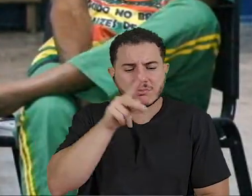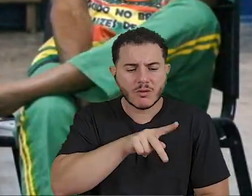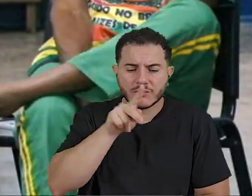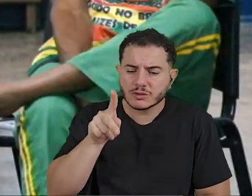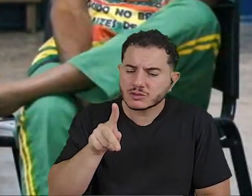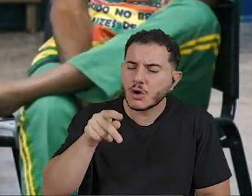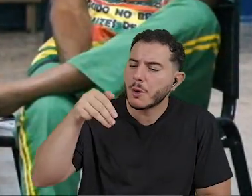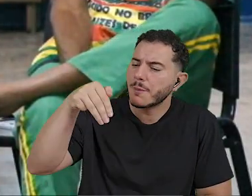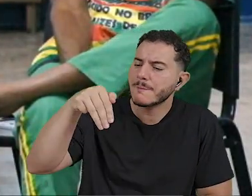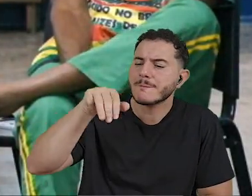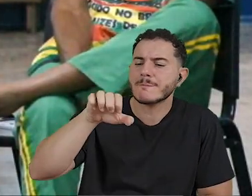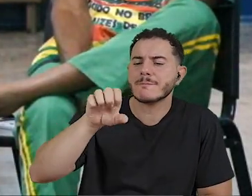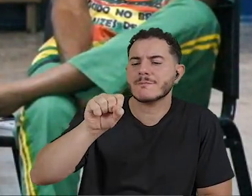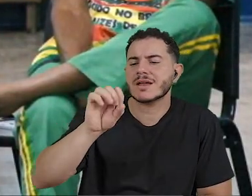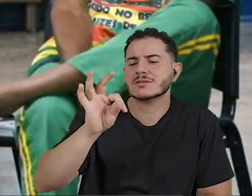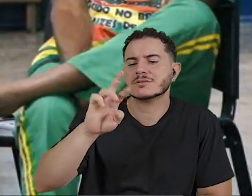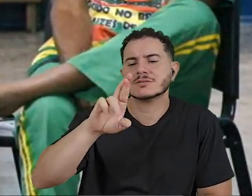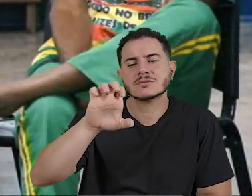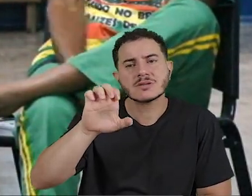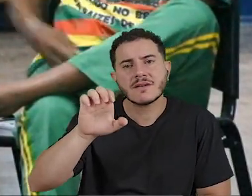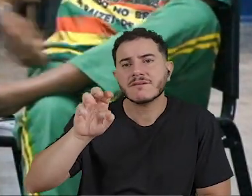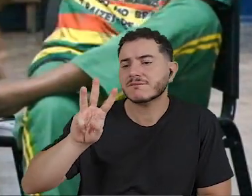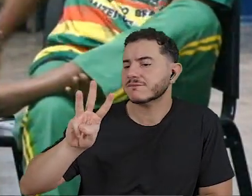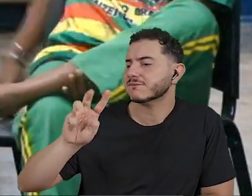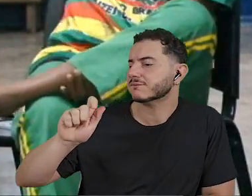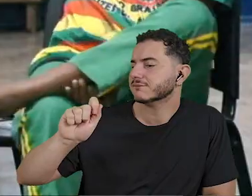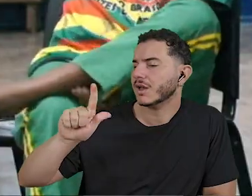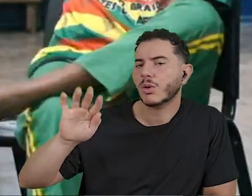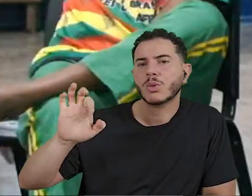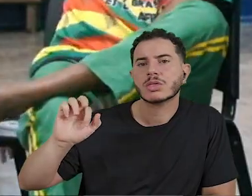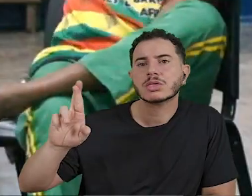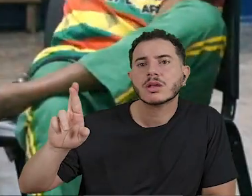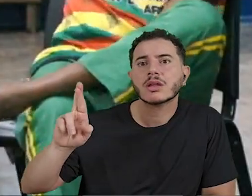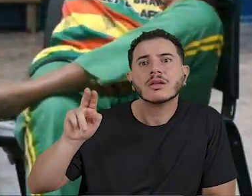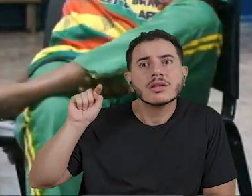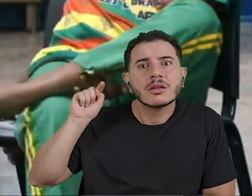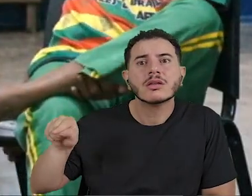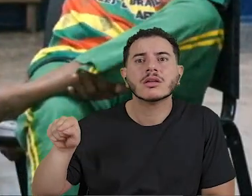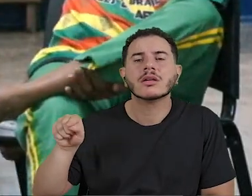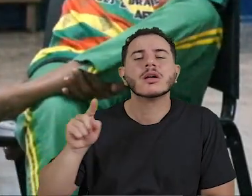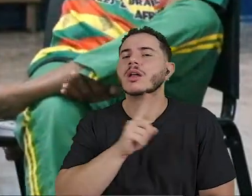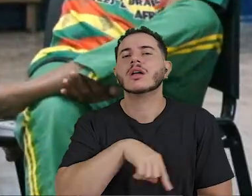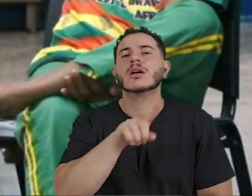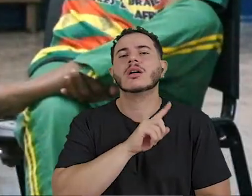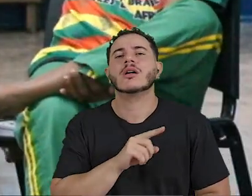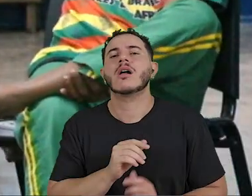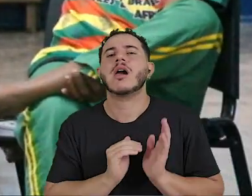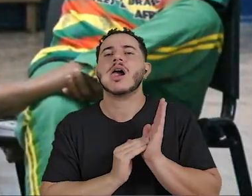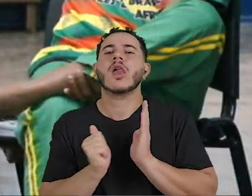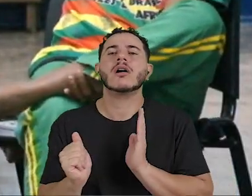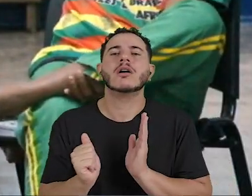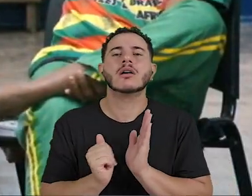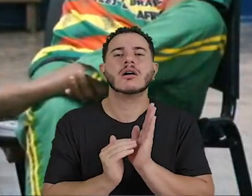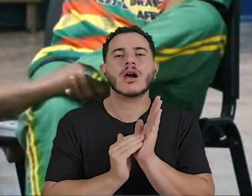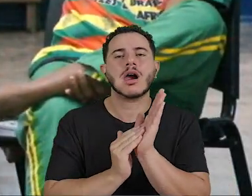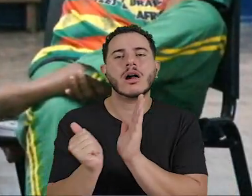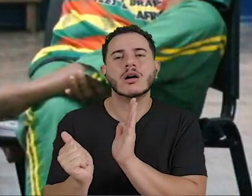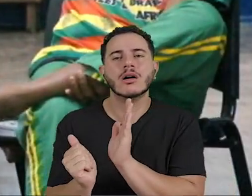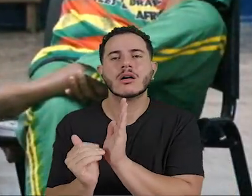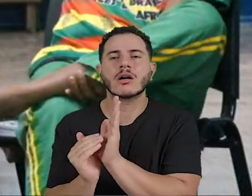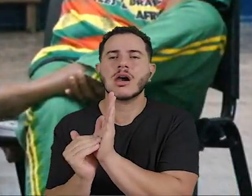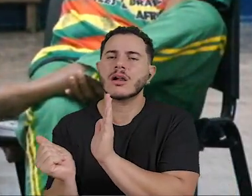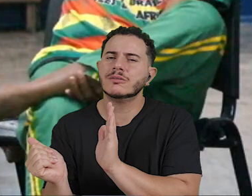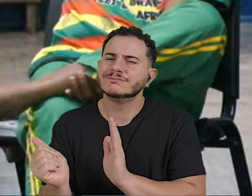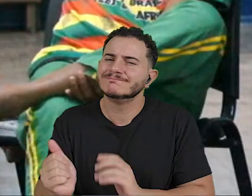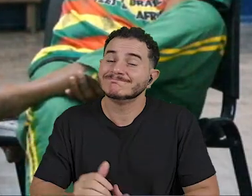falava ainda em 2018 em relação aos maracatus. Gente,